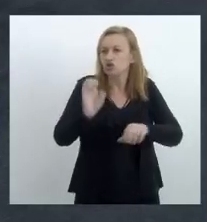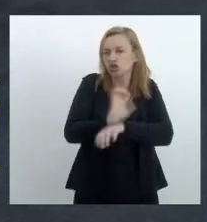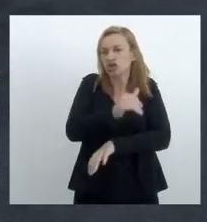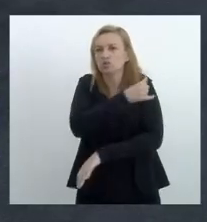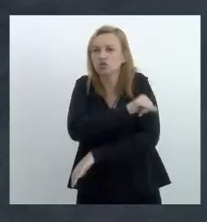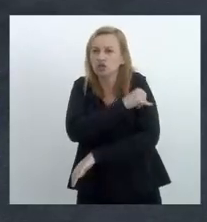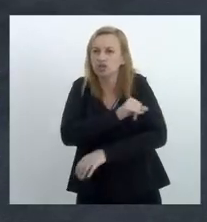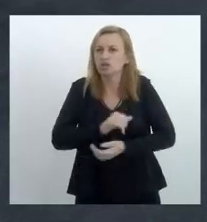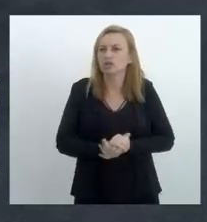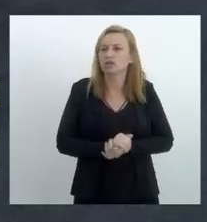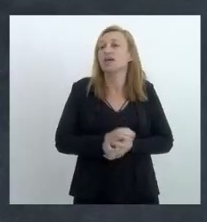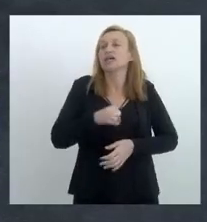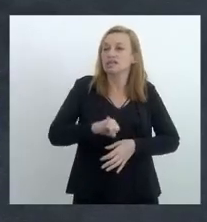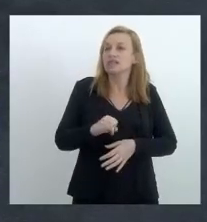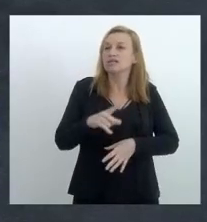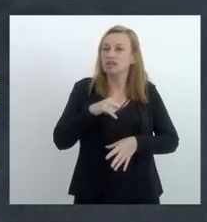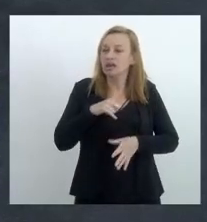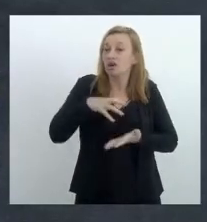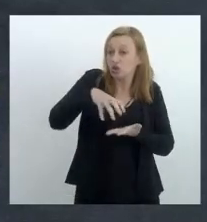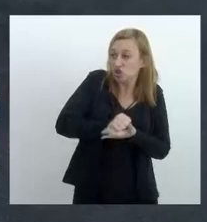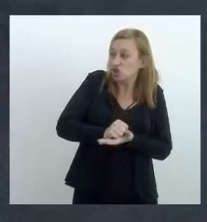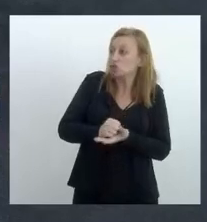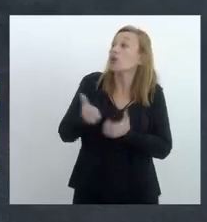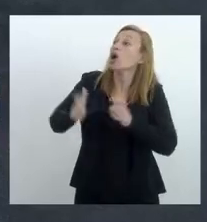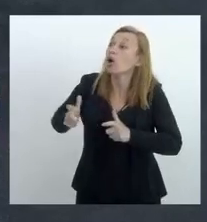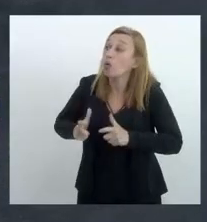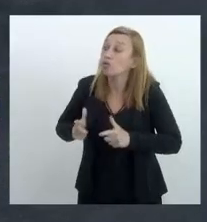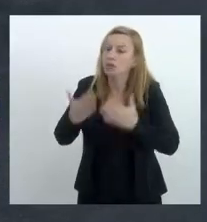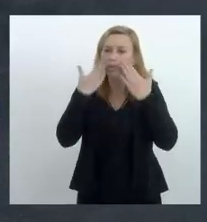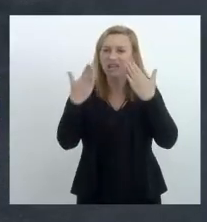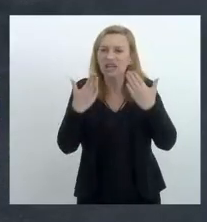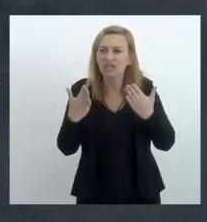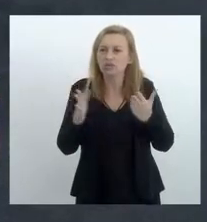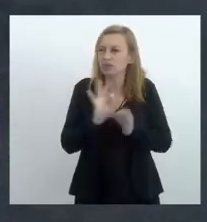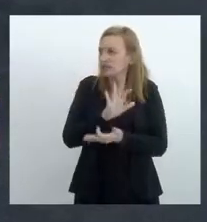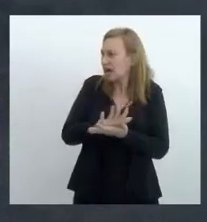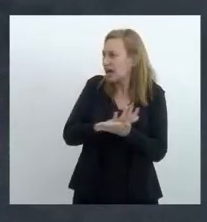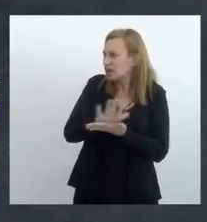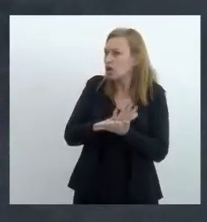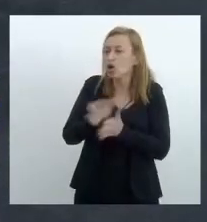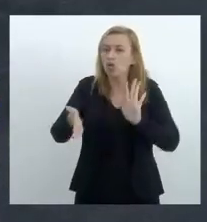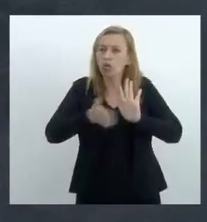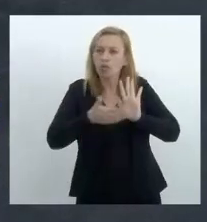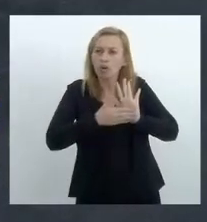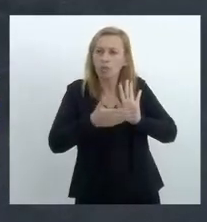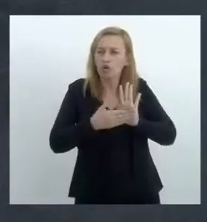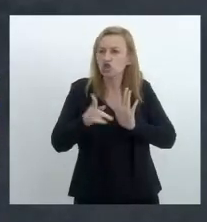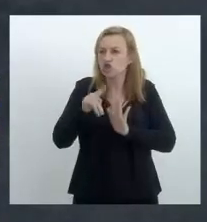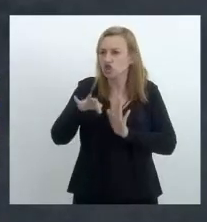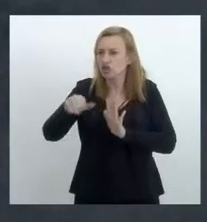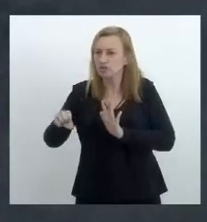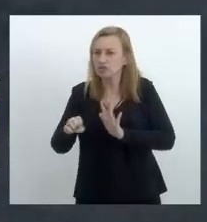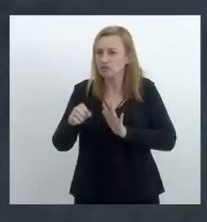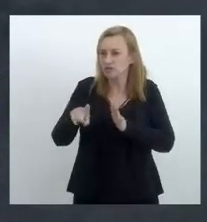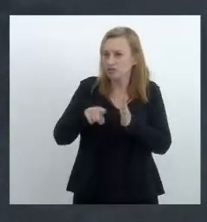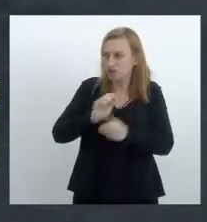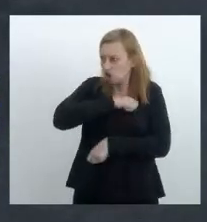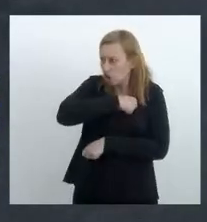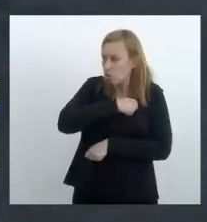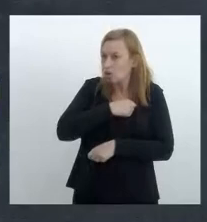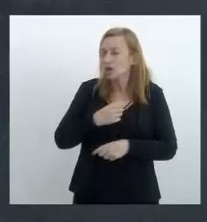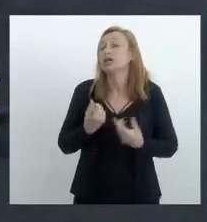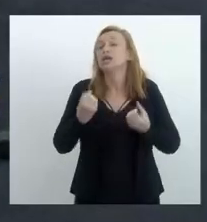Rio de Janeiro? E se esse estudo foi feito, cadê? Se ele não foi apresentado junto com a proposta do regime de recuperação fiscal?